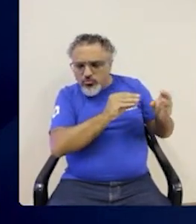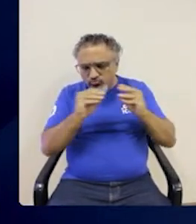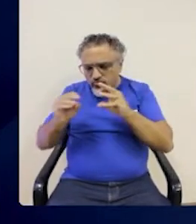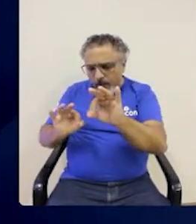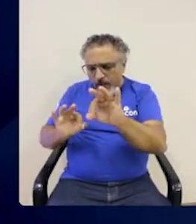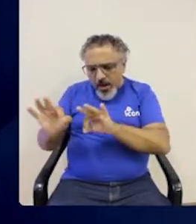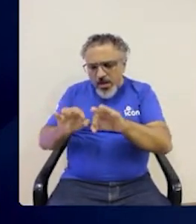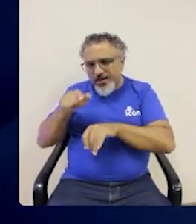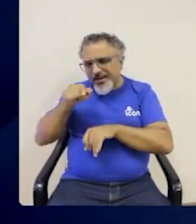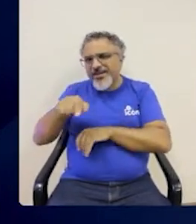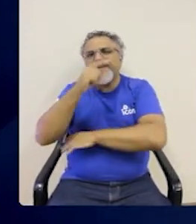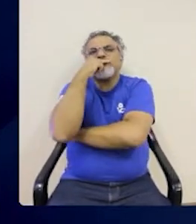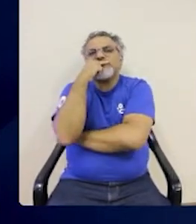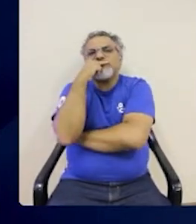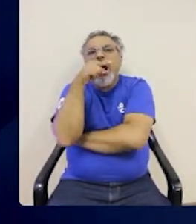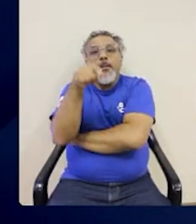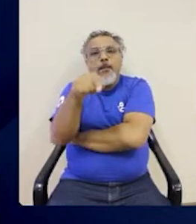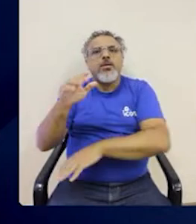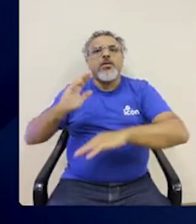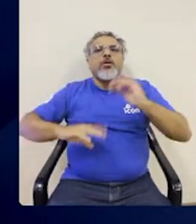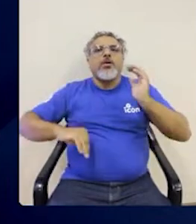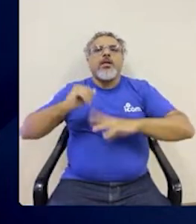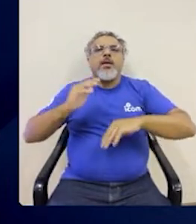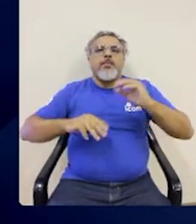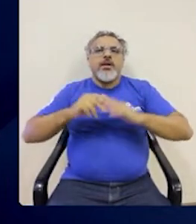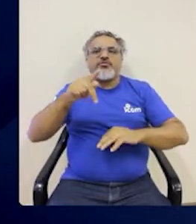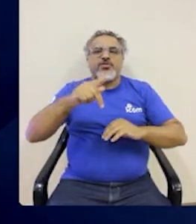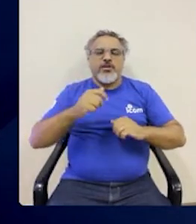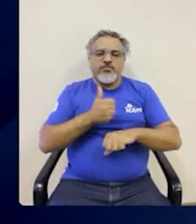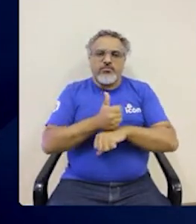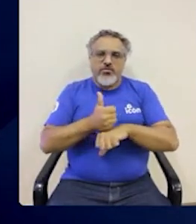você pode incorporá-la na prática profissional.